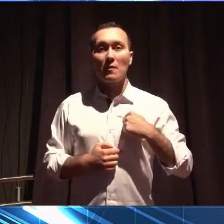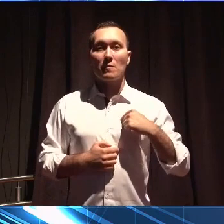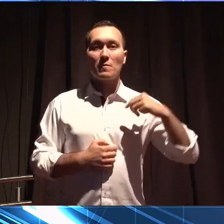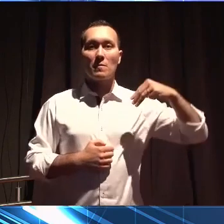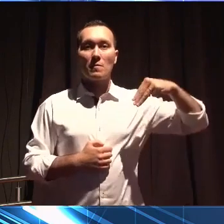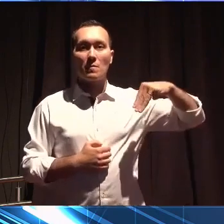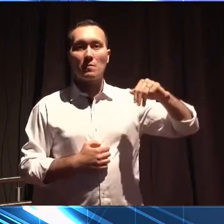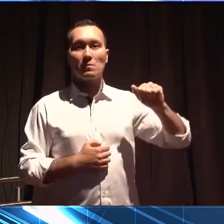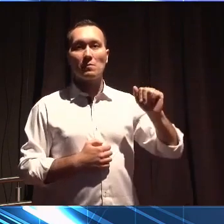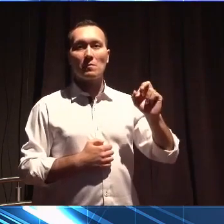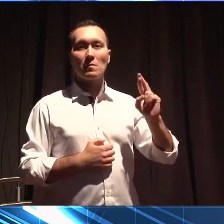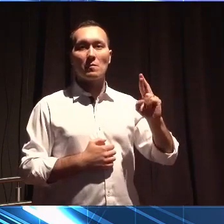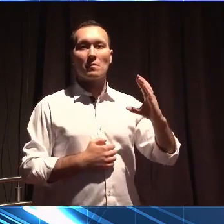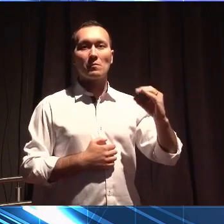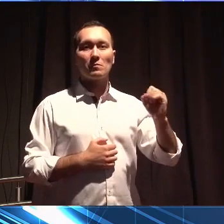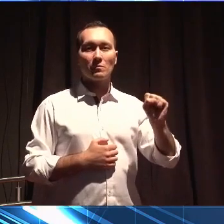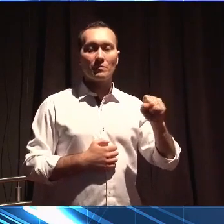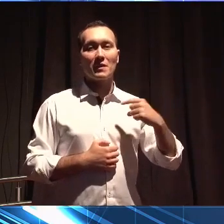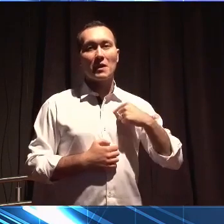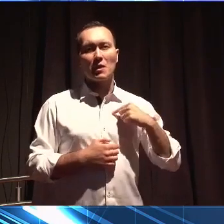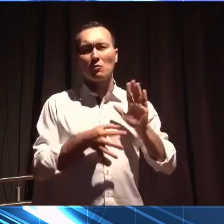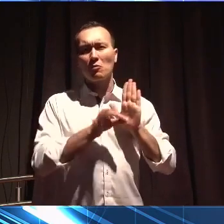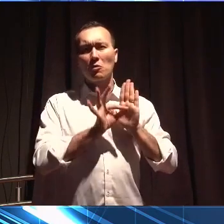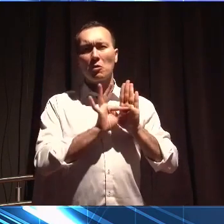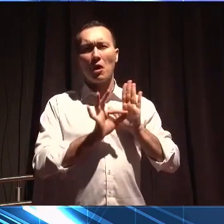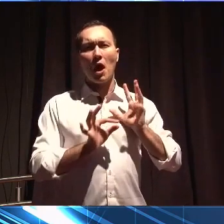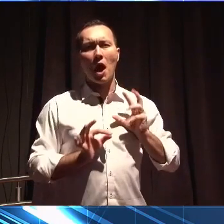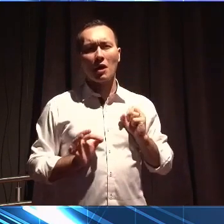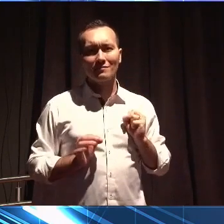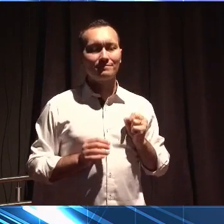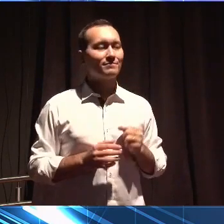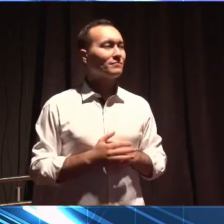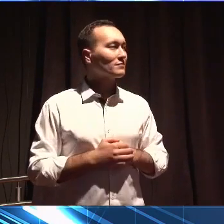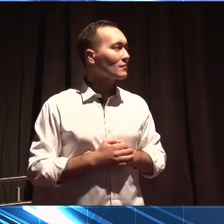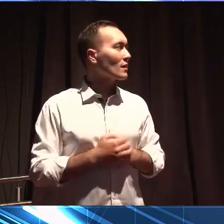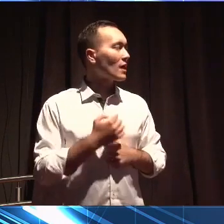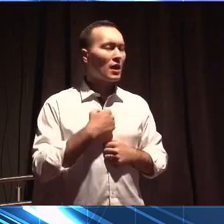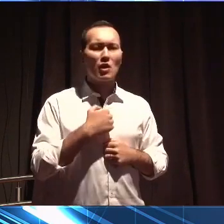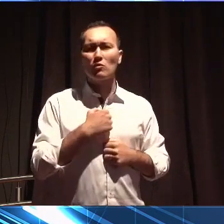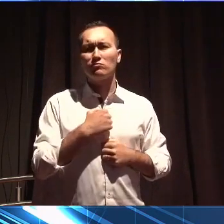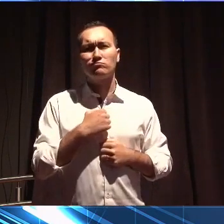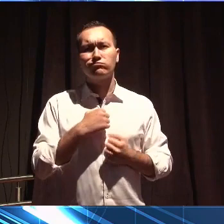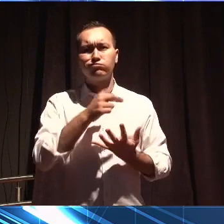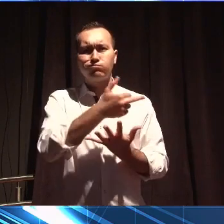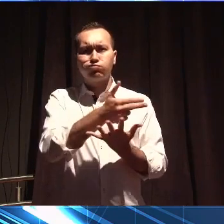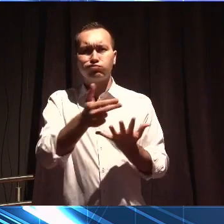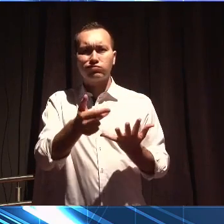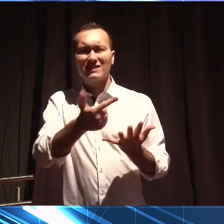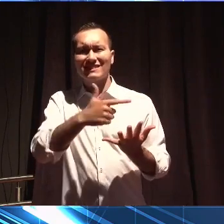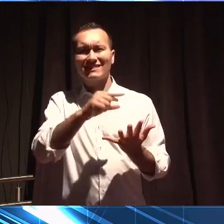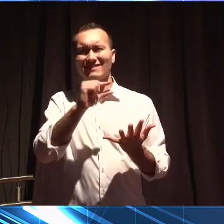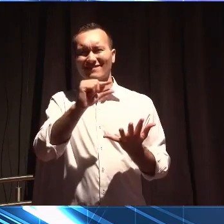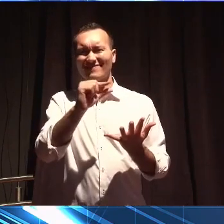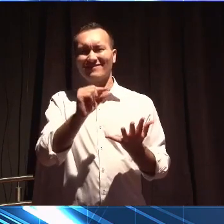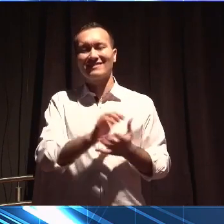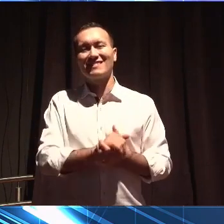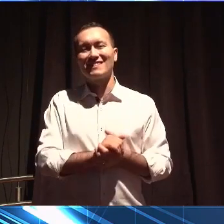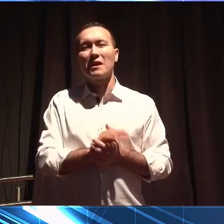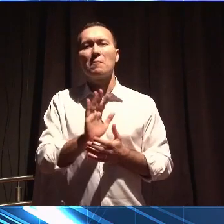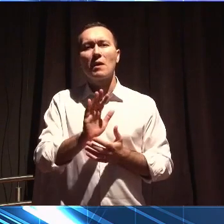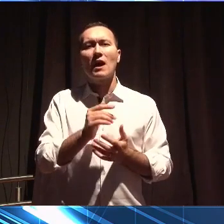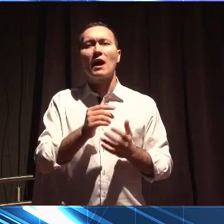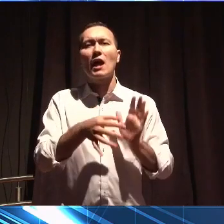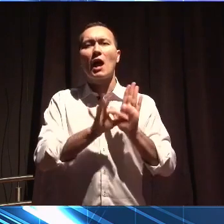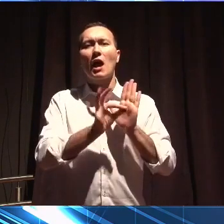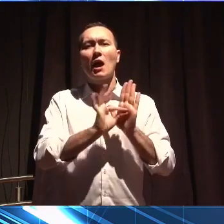Eu costumo dizer que não tenho quase nada, mas o pouco que eu tenho foi o Java que me deu. Atualmente eu sou software engineer no